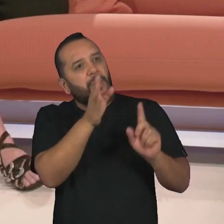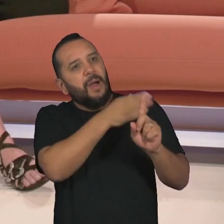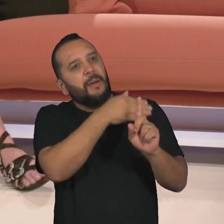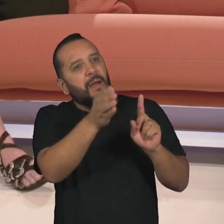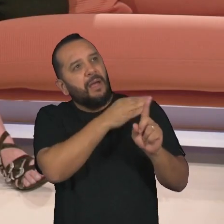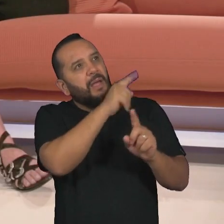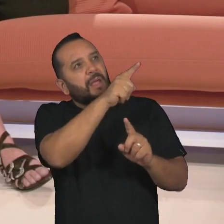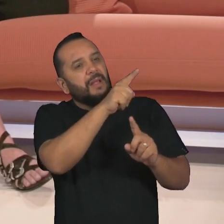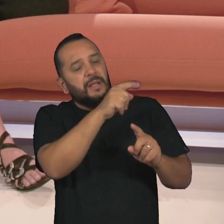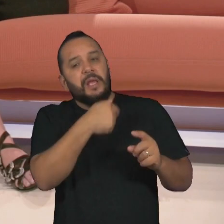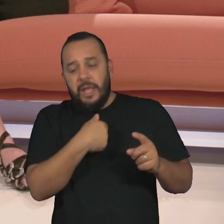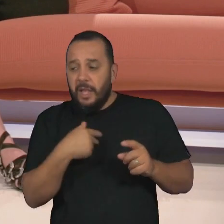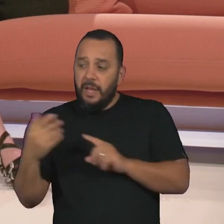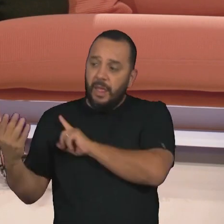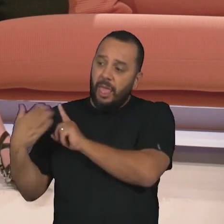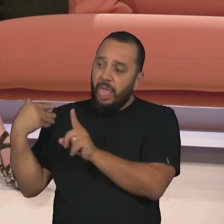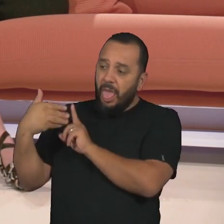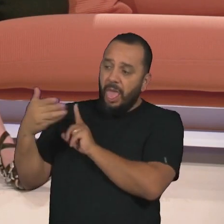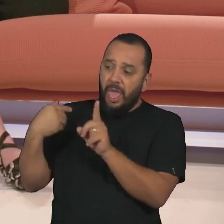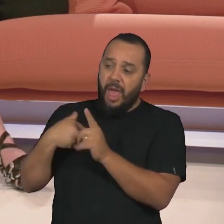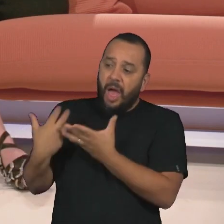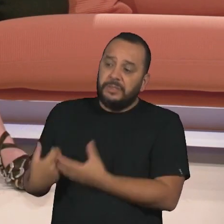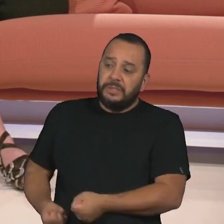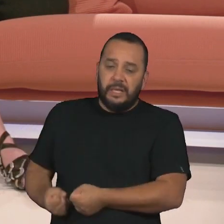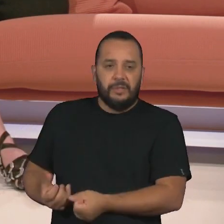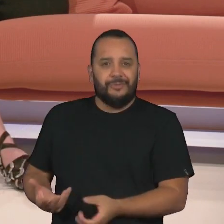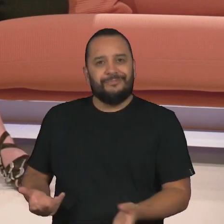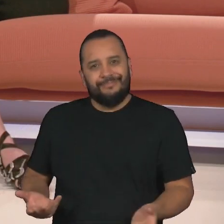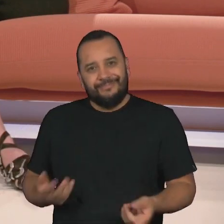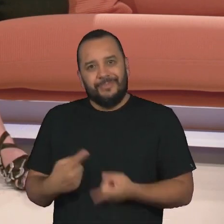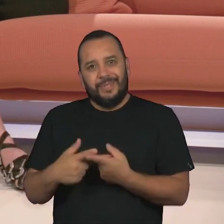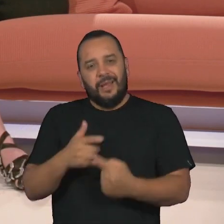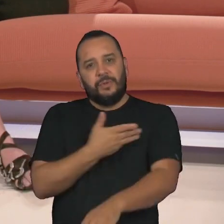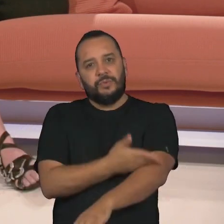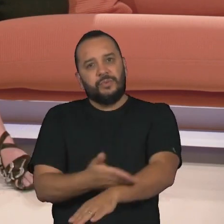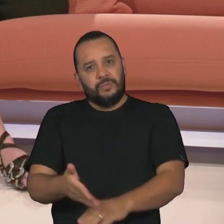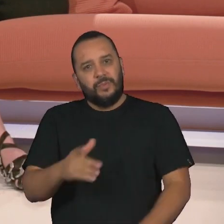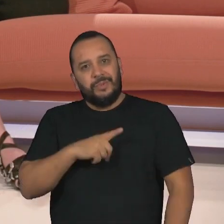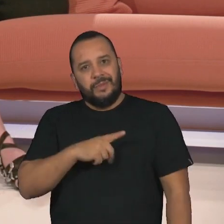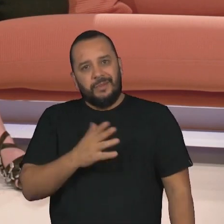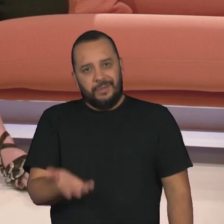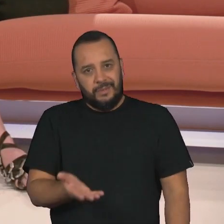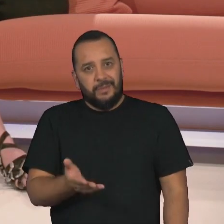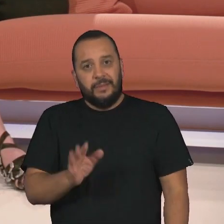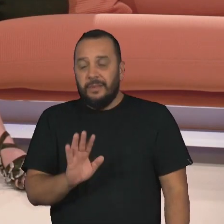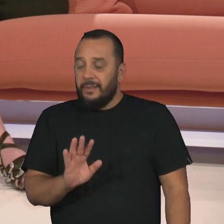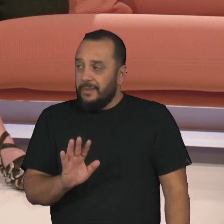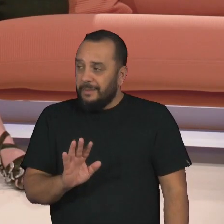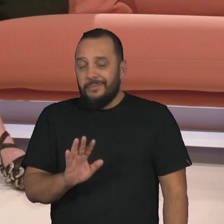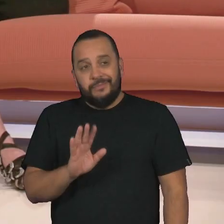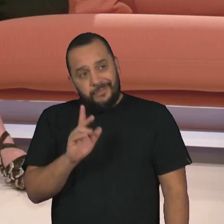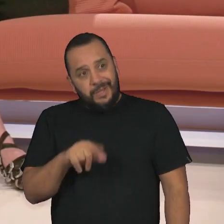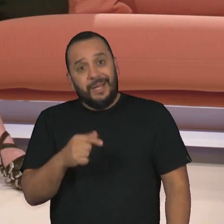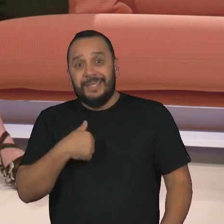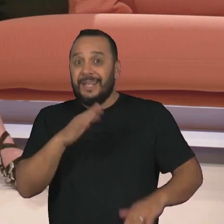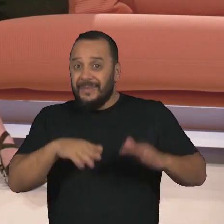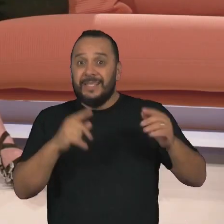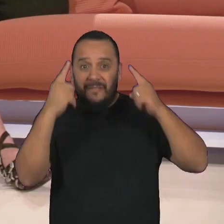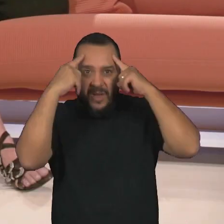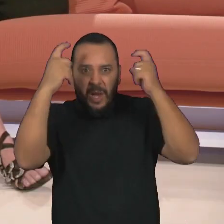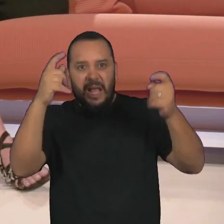Sim. Você aceita aquilo, porque você se acostumou com aquilo. É. Ou, às vezes, não é um apanhar, mas é uma violência